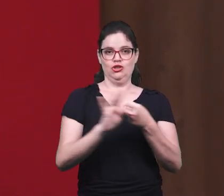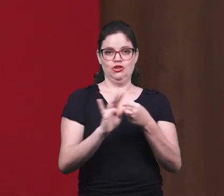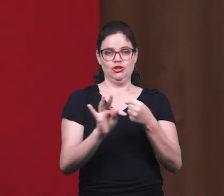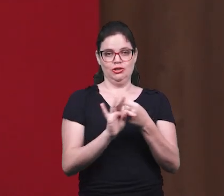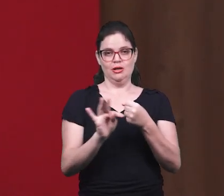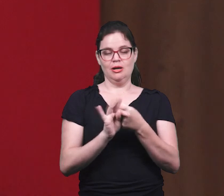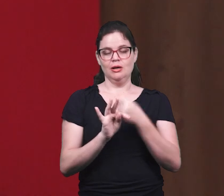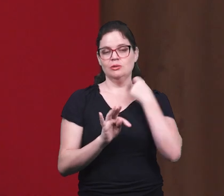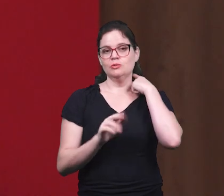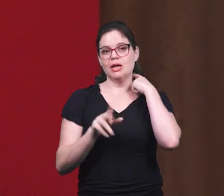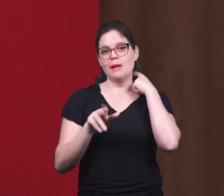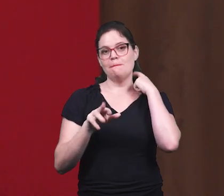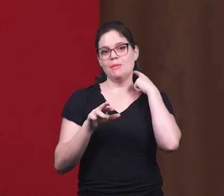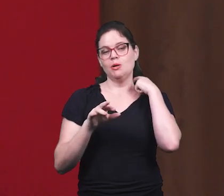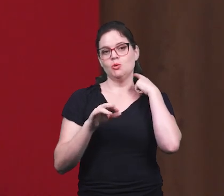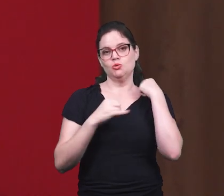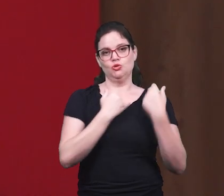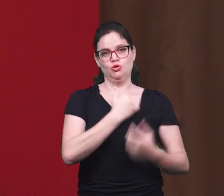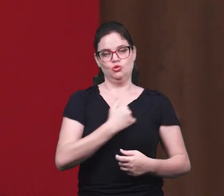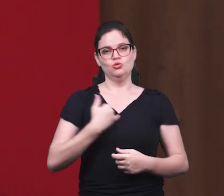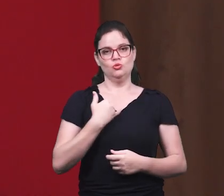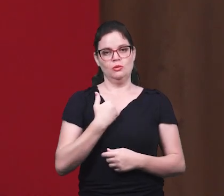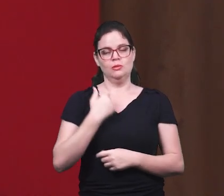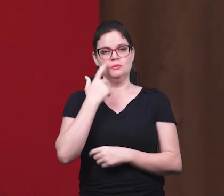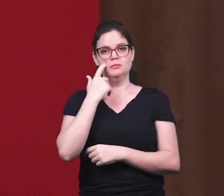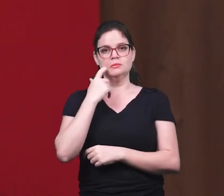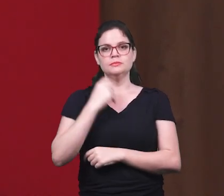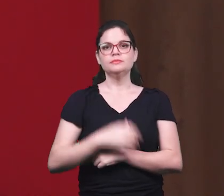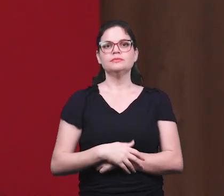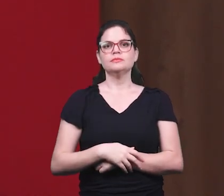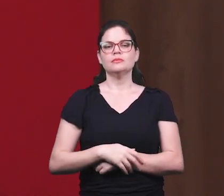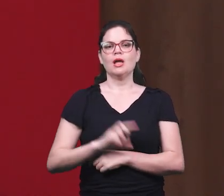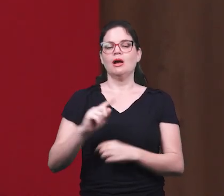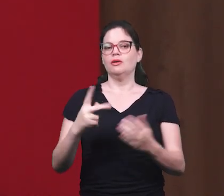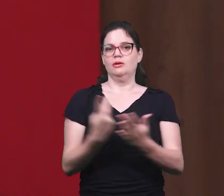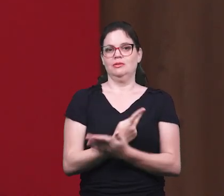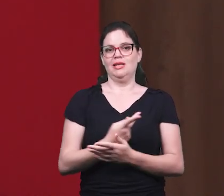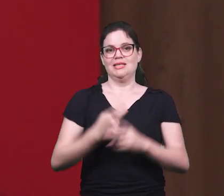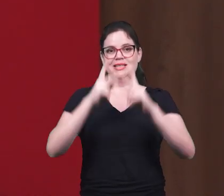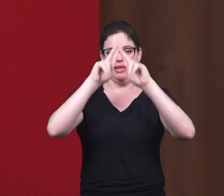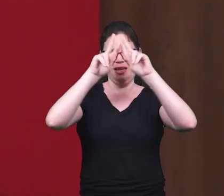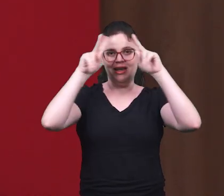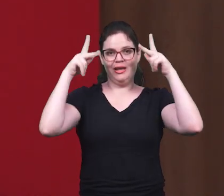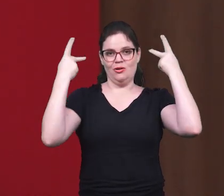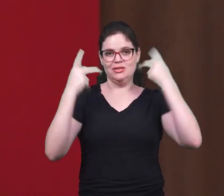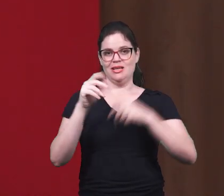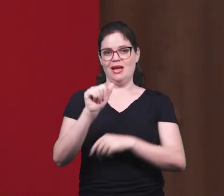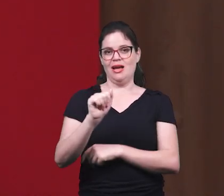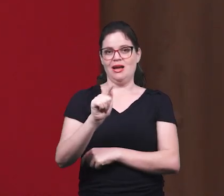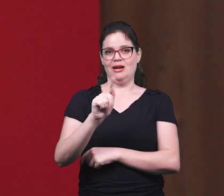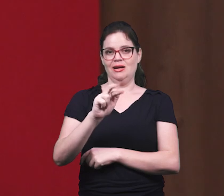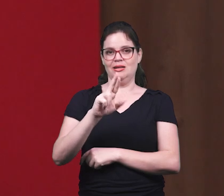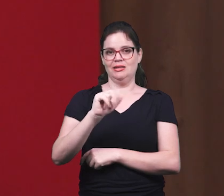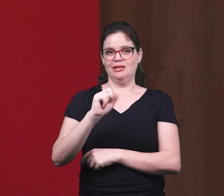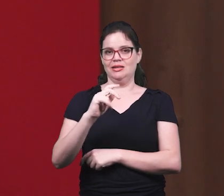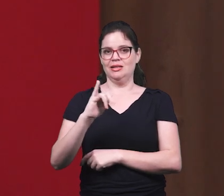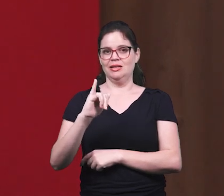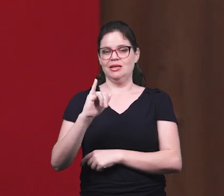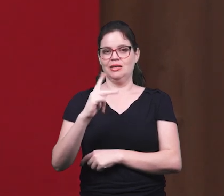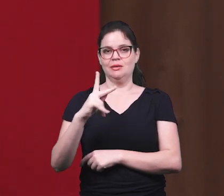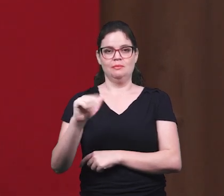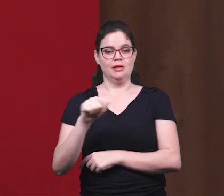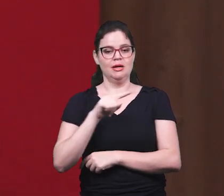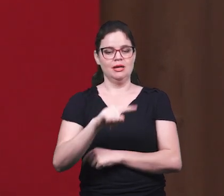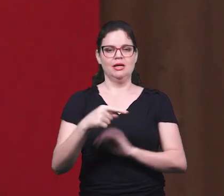de João, quando foi assassinado lá pelo Herodes Agripa, ele coloca aqui que essa morte foi